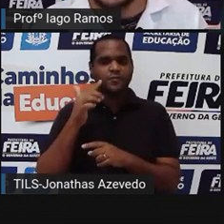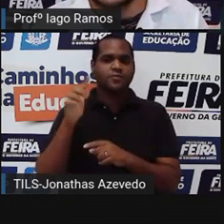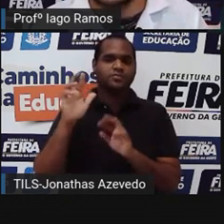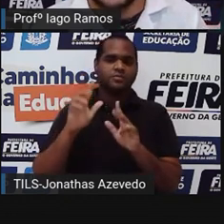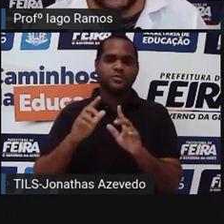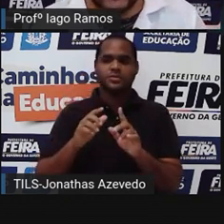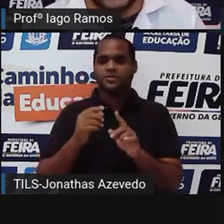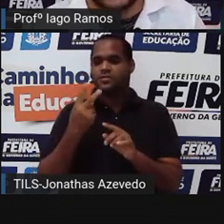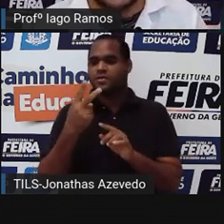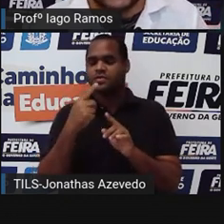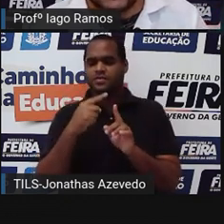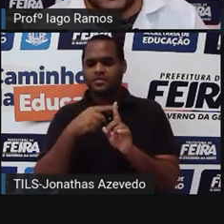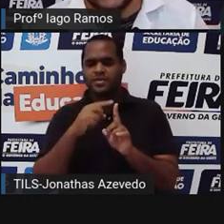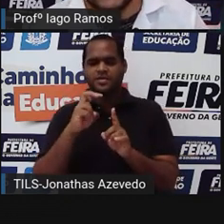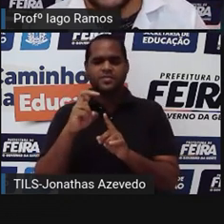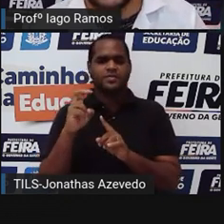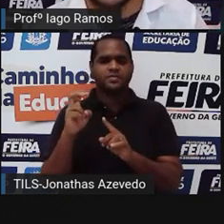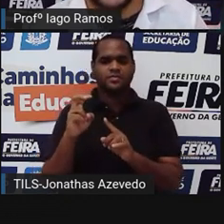pensar em 2 e 5.